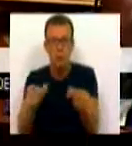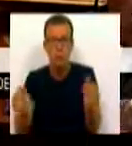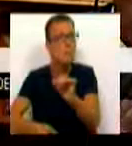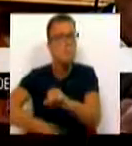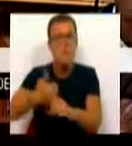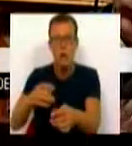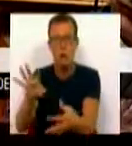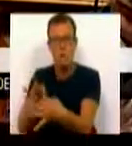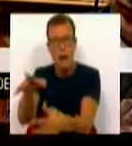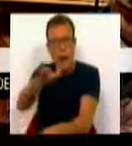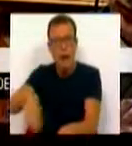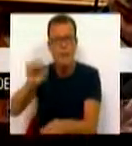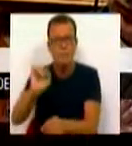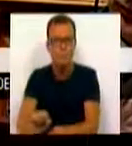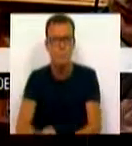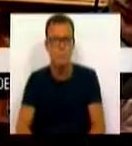local.